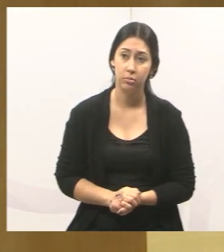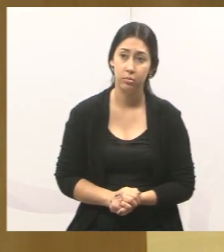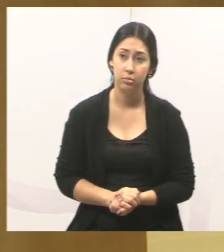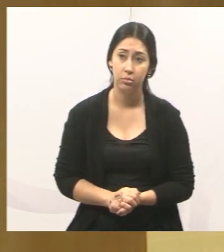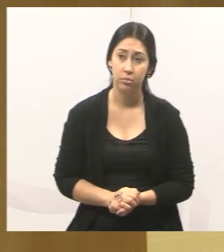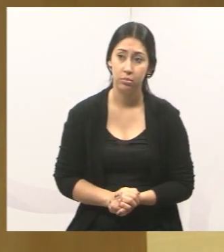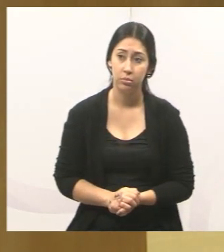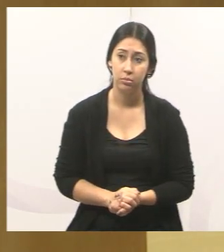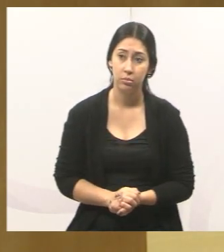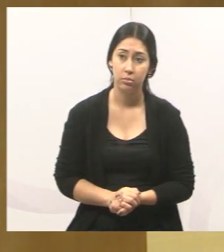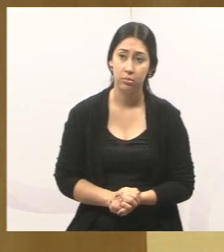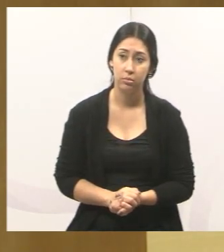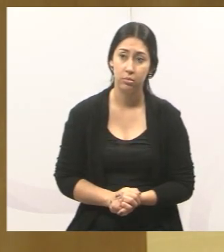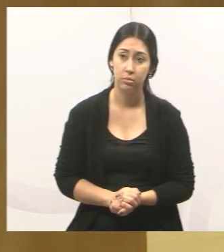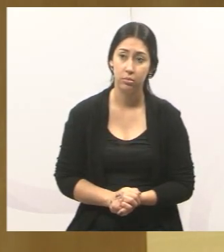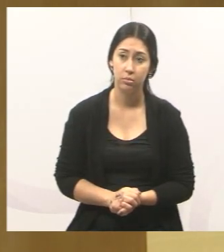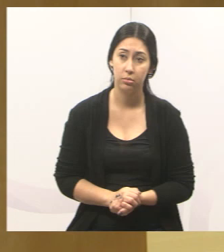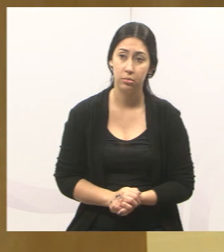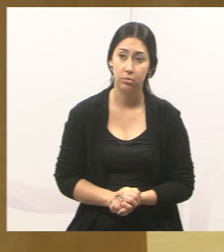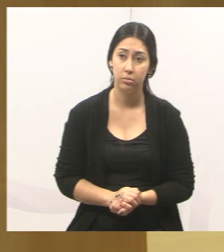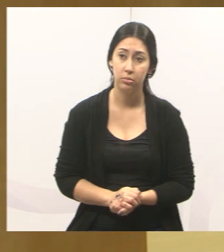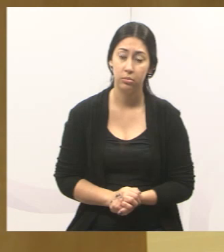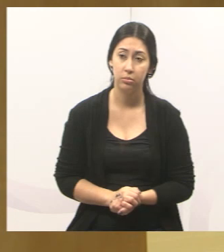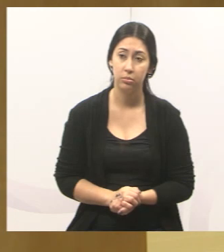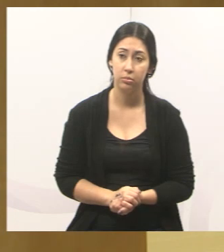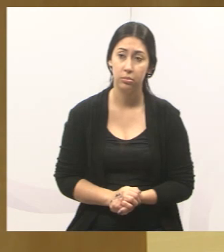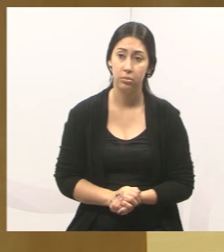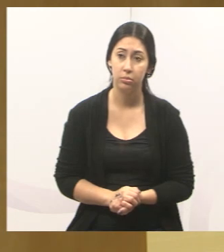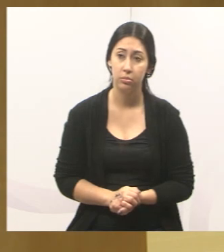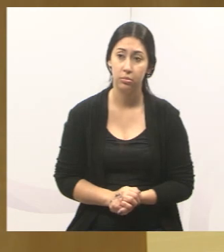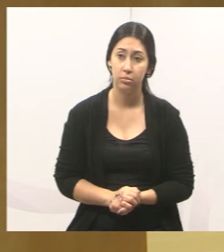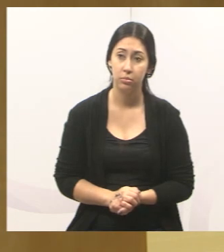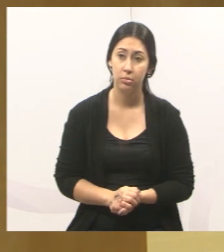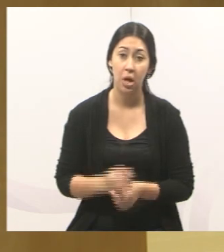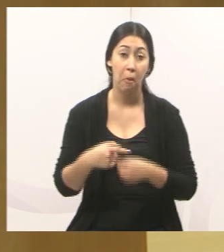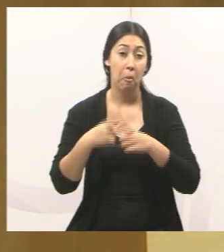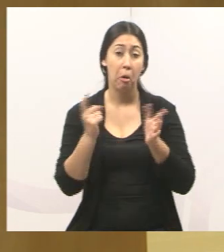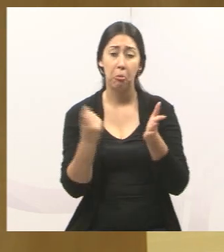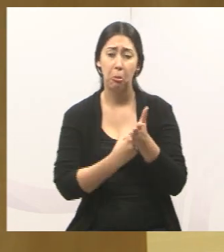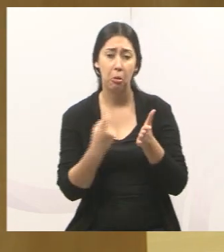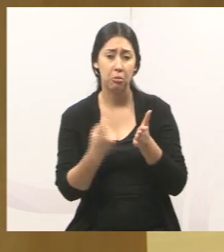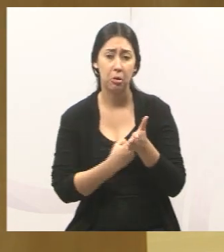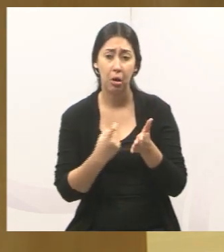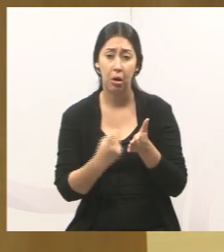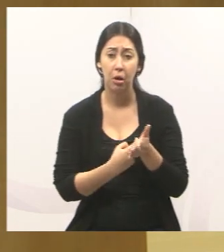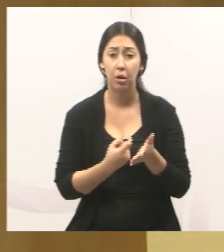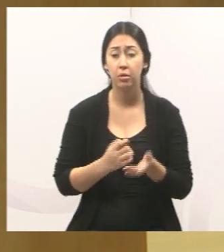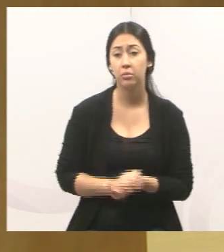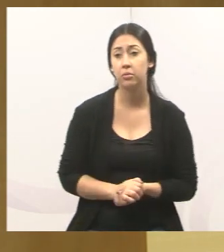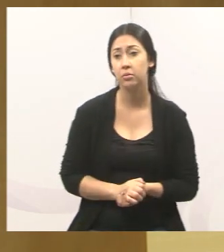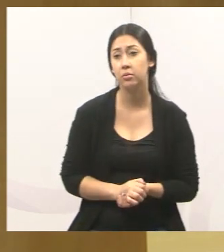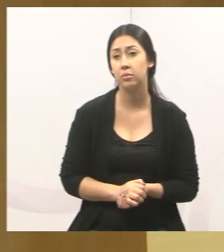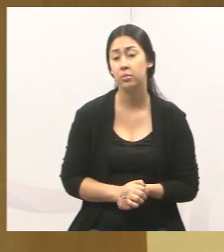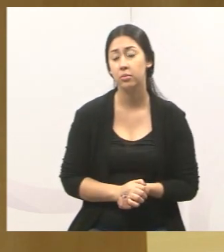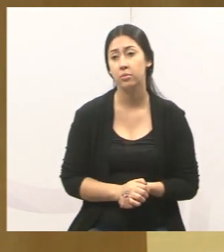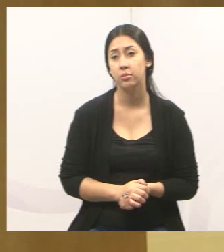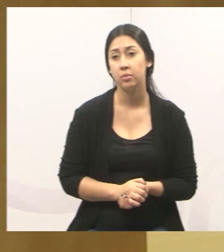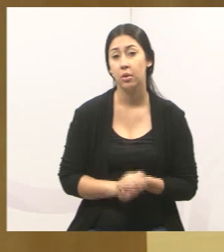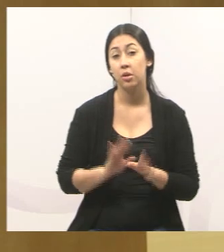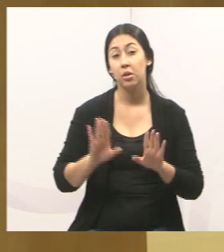a porcentagem constitucional. Foi contratos. Foi na hora de fazer